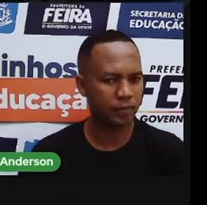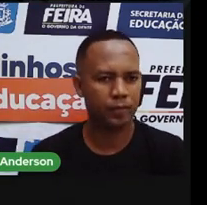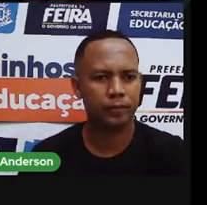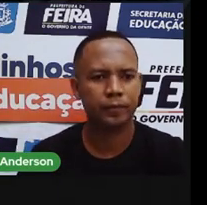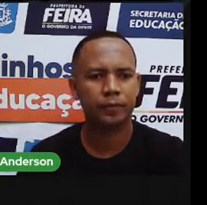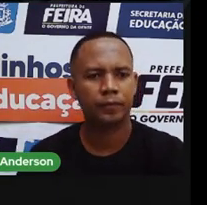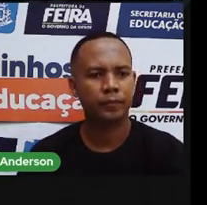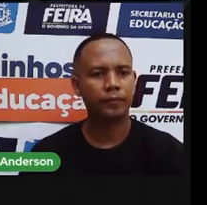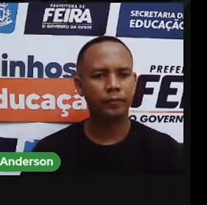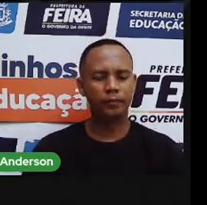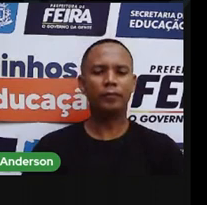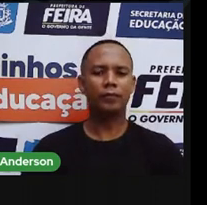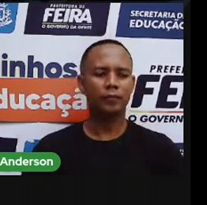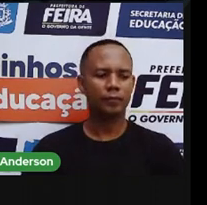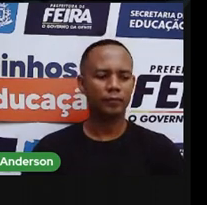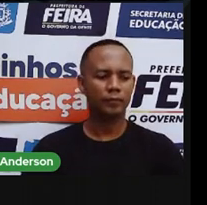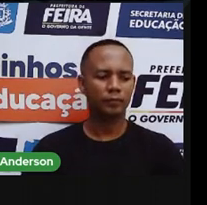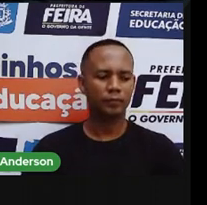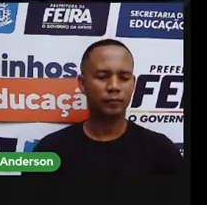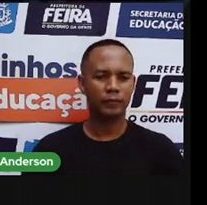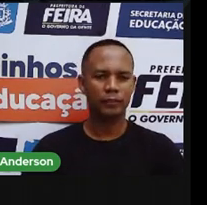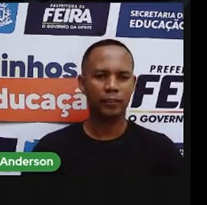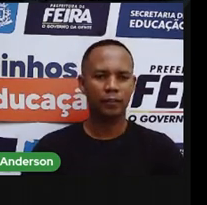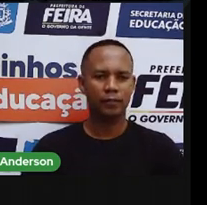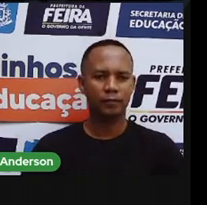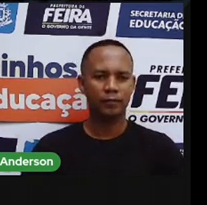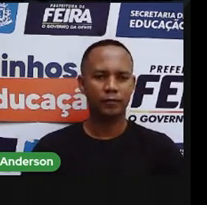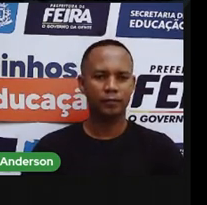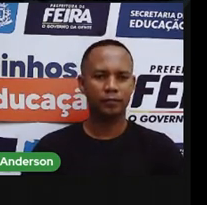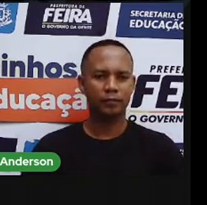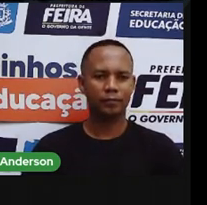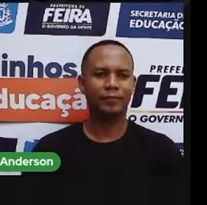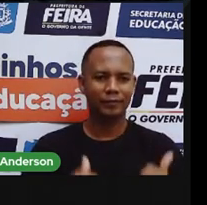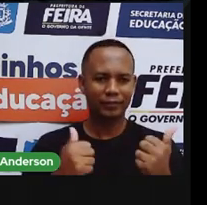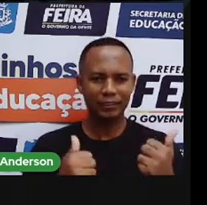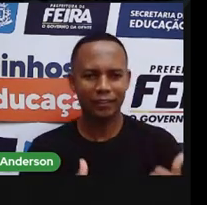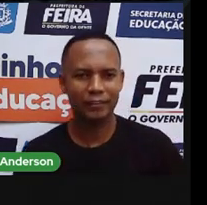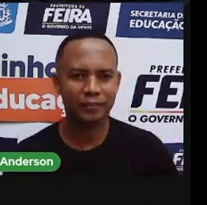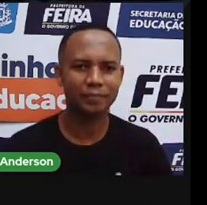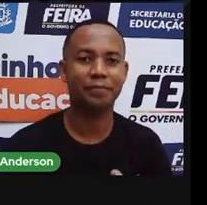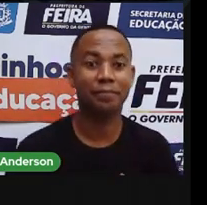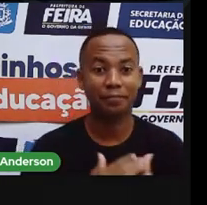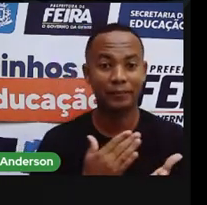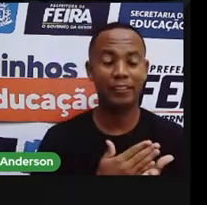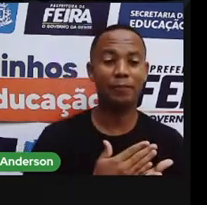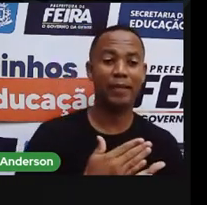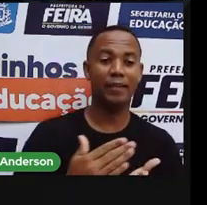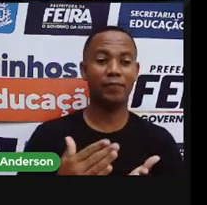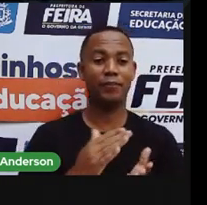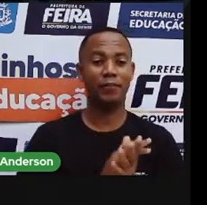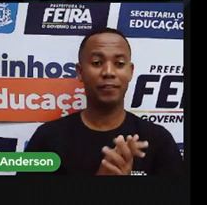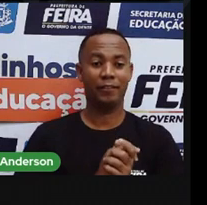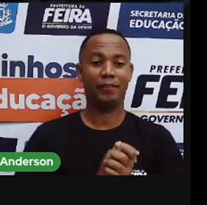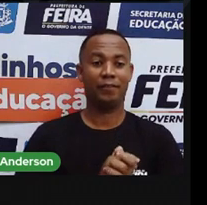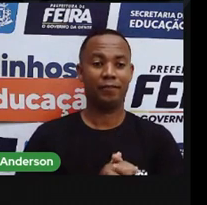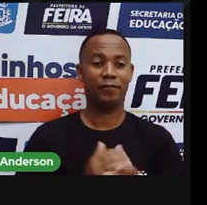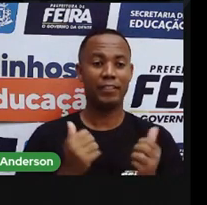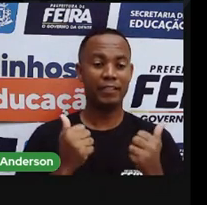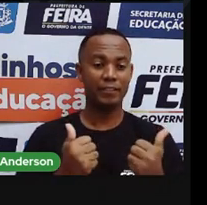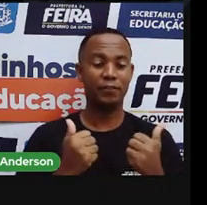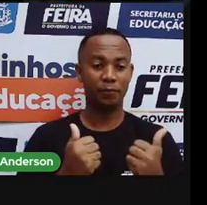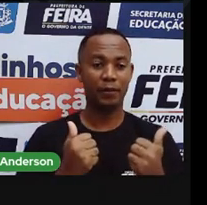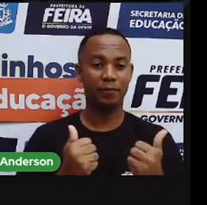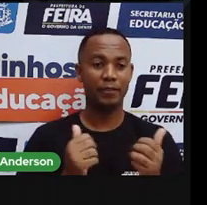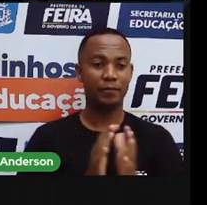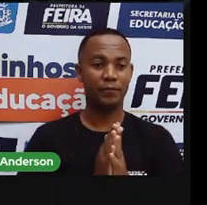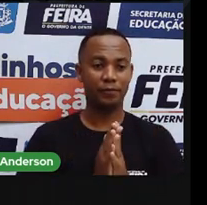Voltamos! E aí, vamos ver que esse vídeo, na verdade, vai ajudar a gente nessa atividade? Lembrando que vocês precisam